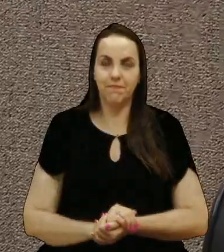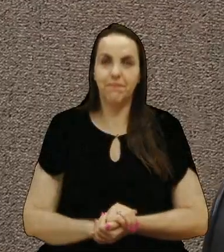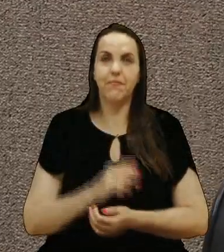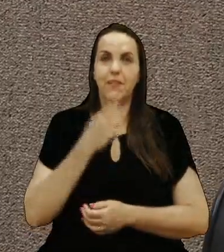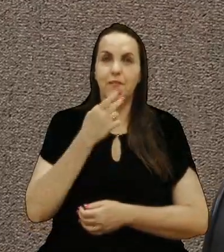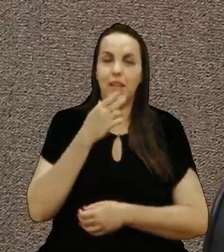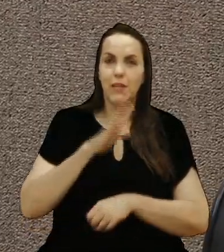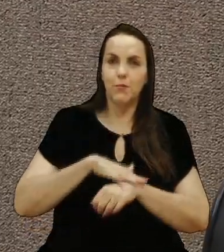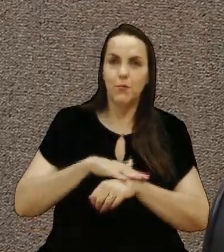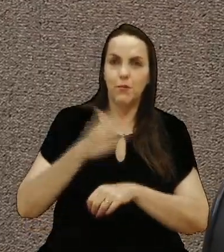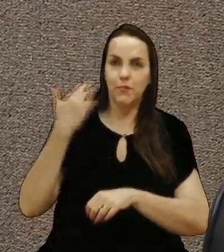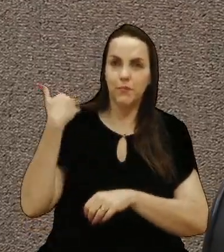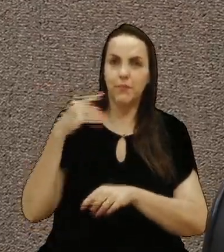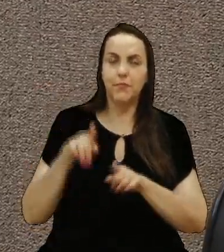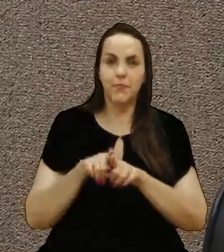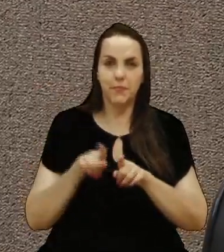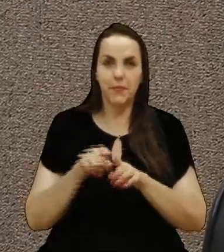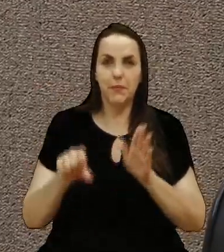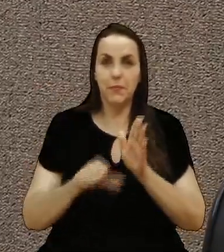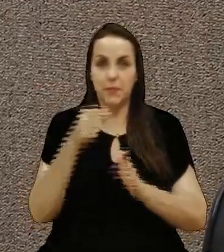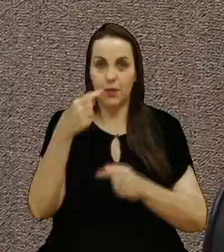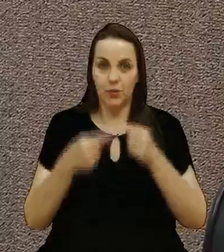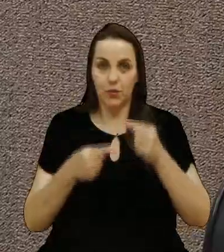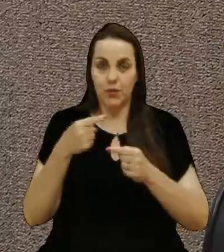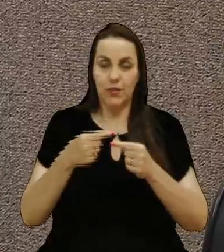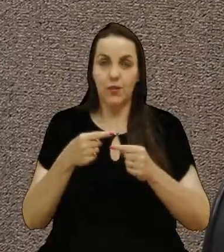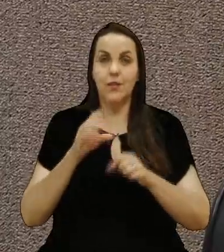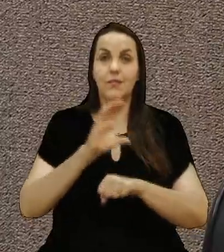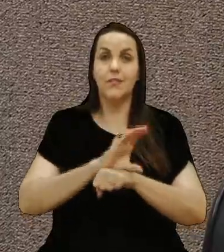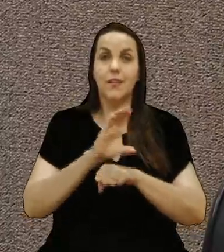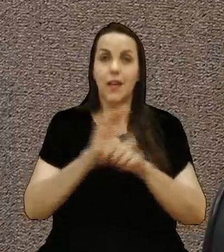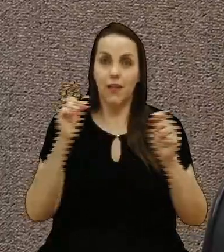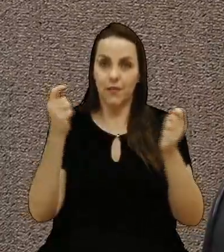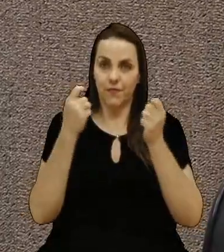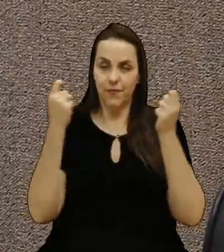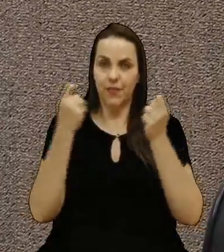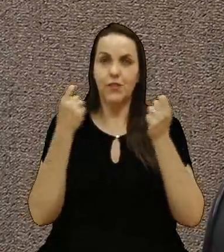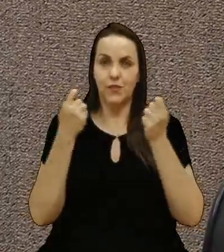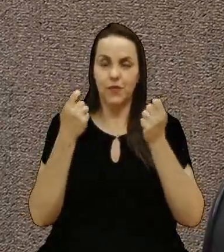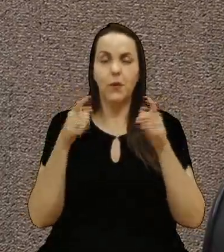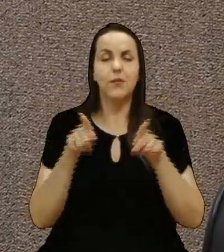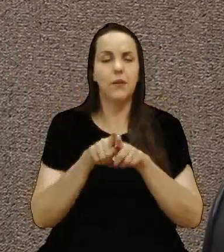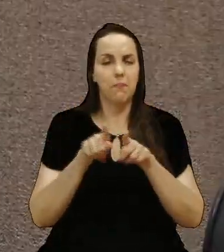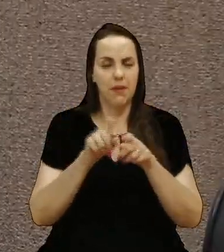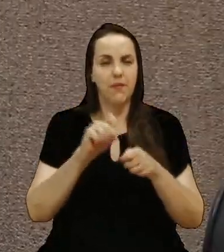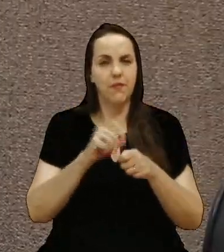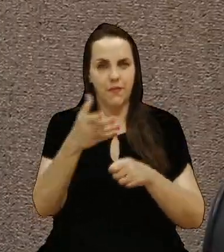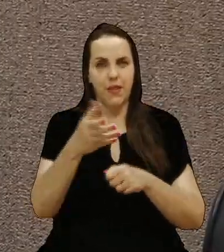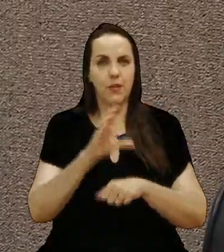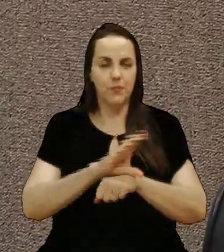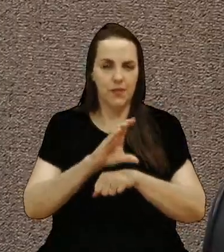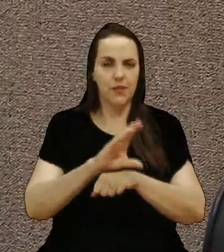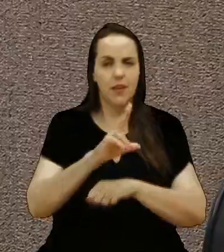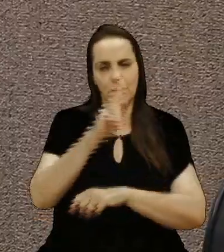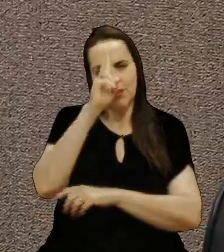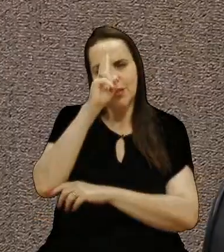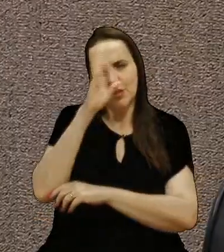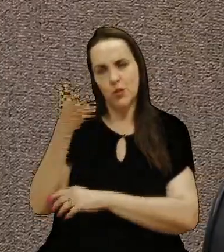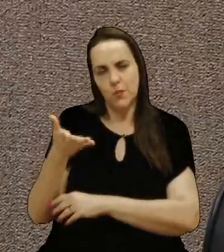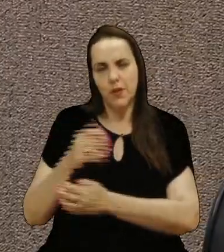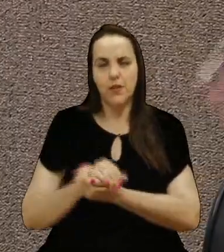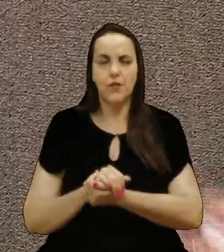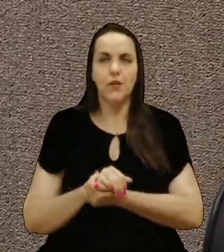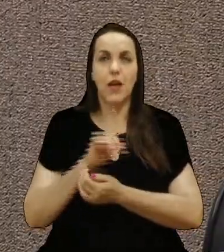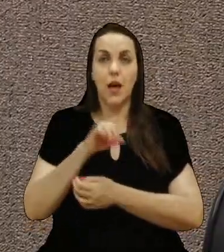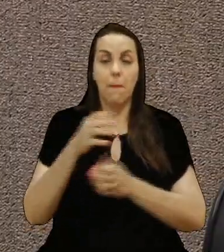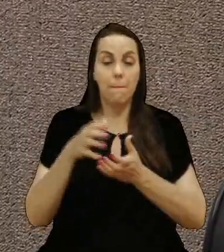daquele momento também na primeira discussão que o CETEC Festival, por exemplo, que também é realizado pelo CETEC, mais o ensino médio, hoje já é considerado o